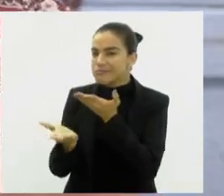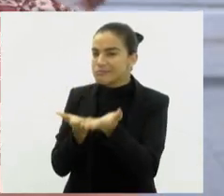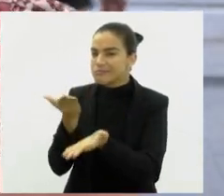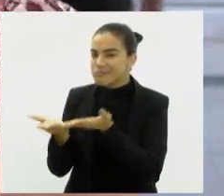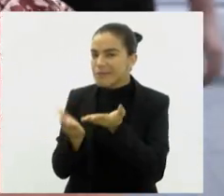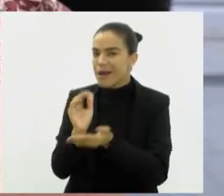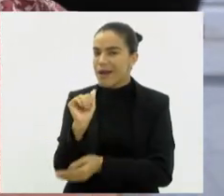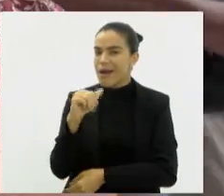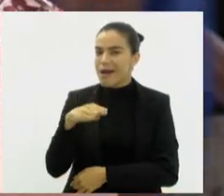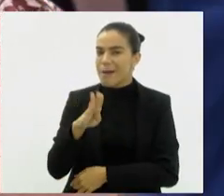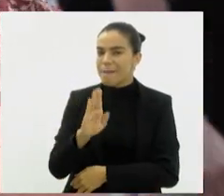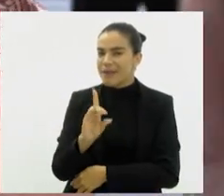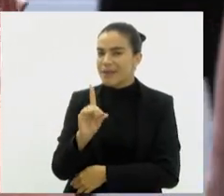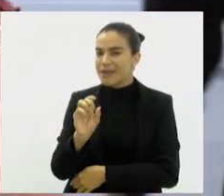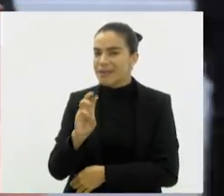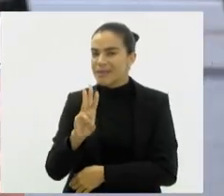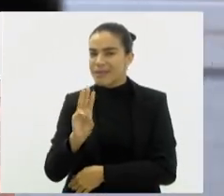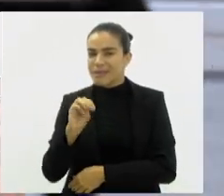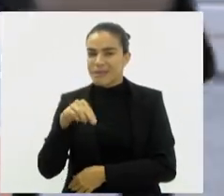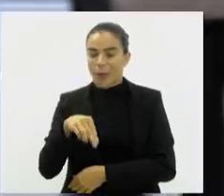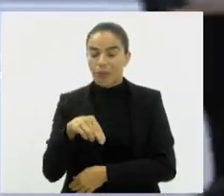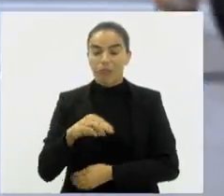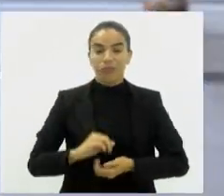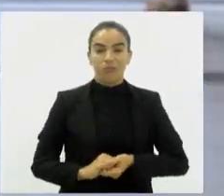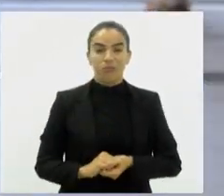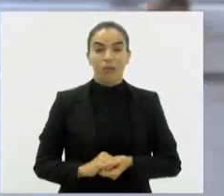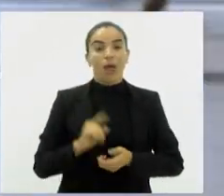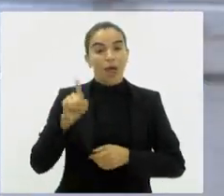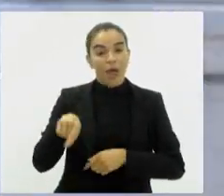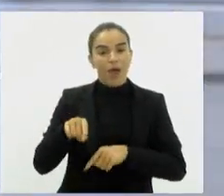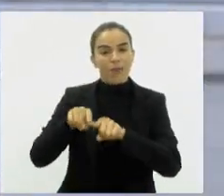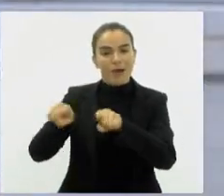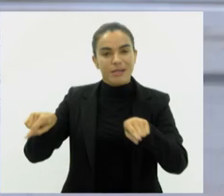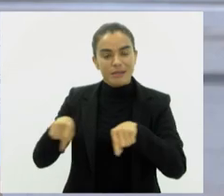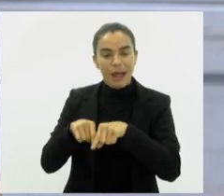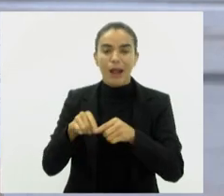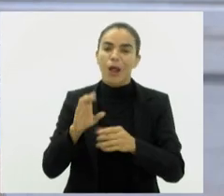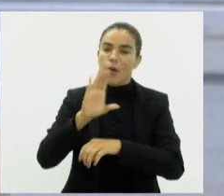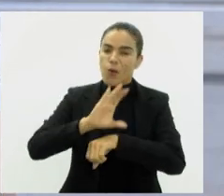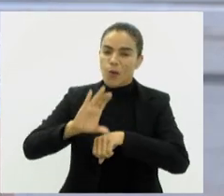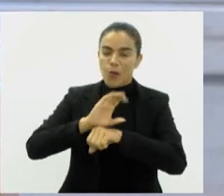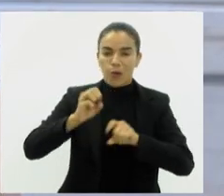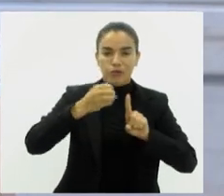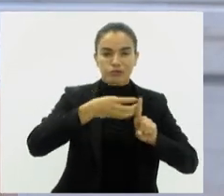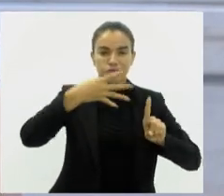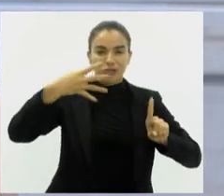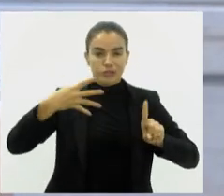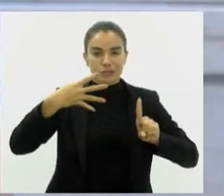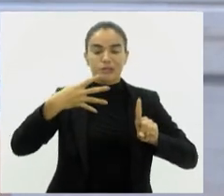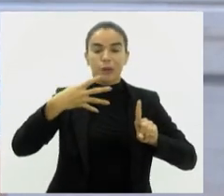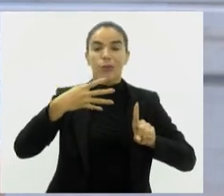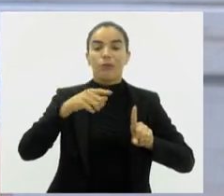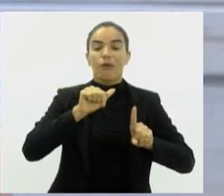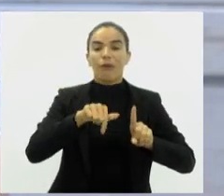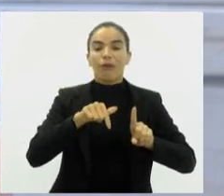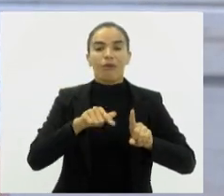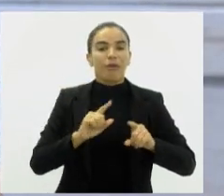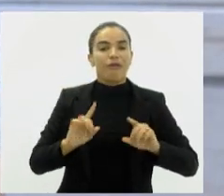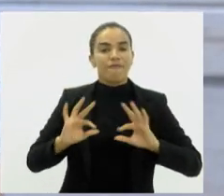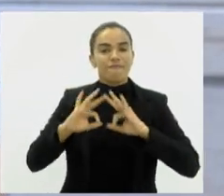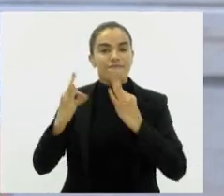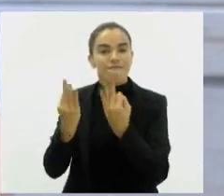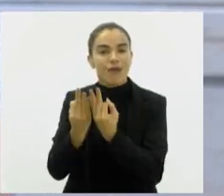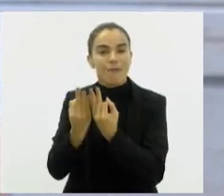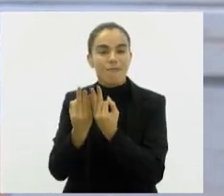lá? Então, o ambulatório ele é um projeto de extensão dentro da universidade que acolhe